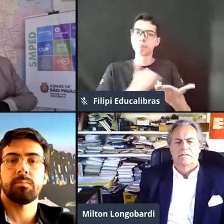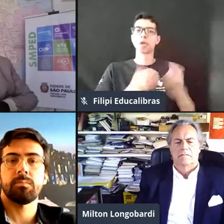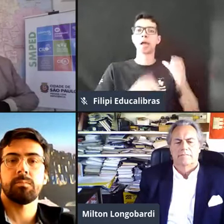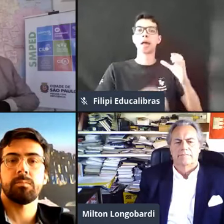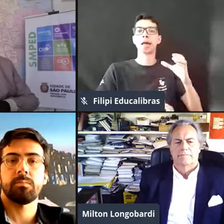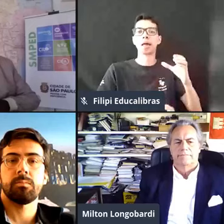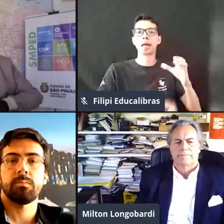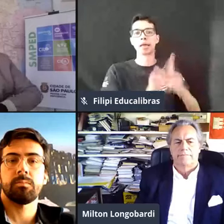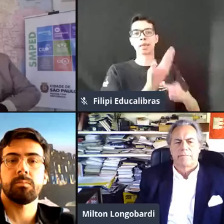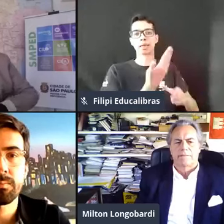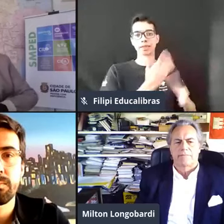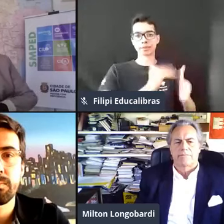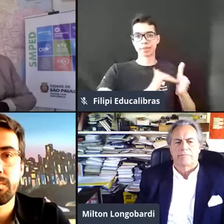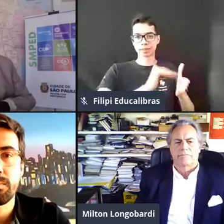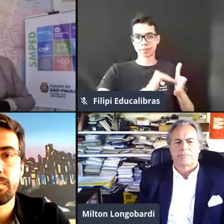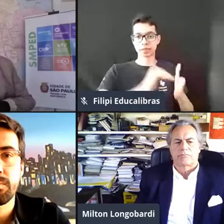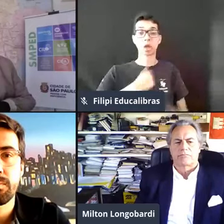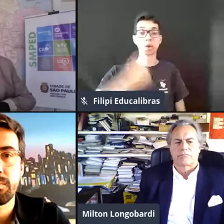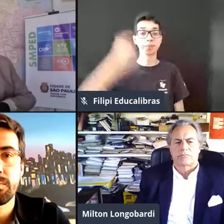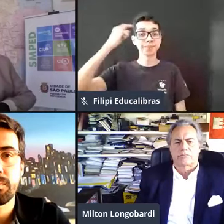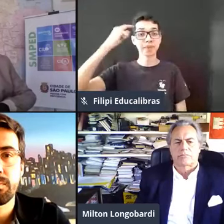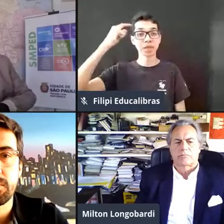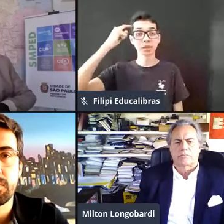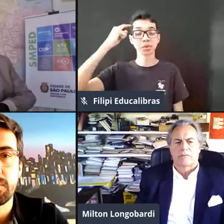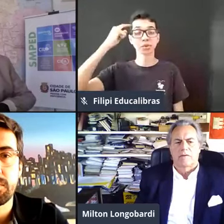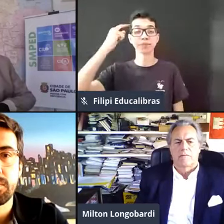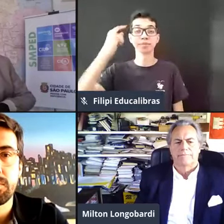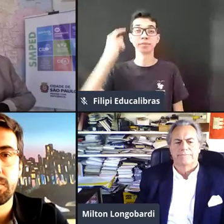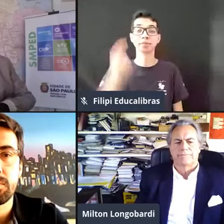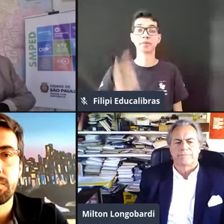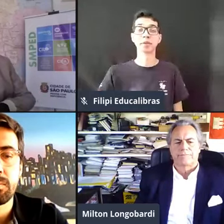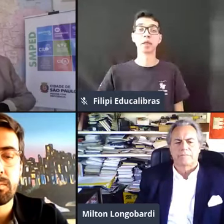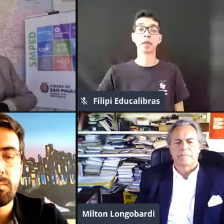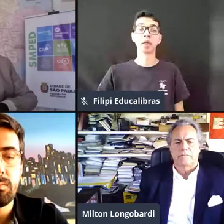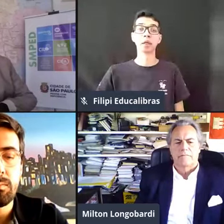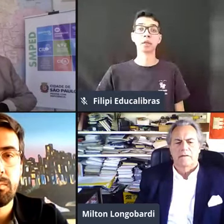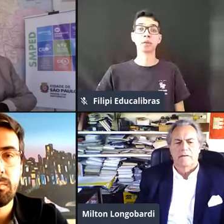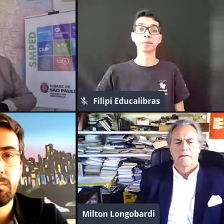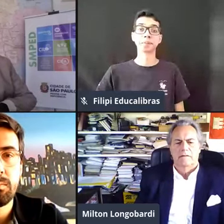né? Daí teve talvez as pessoas